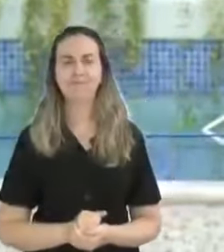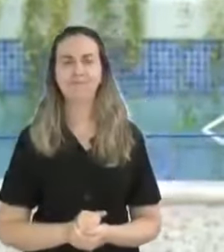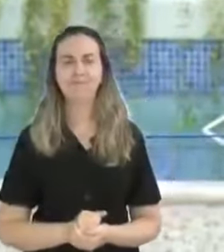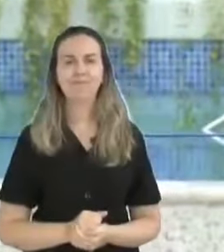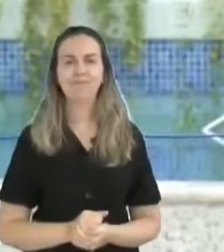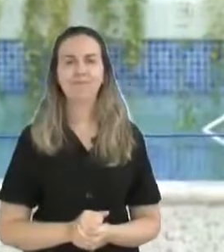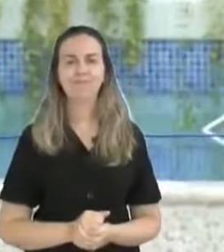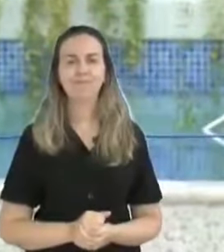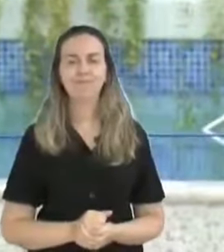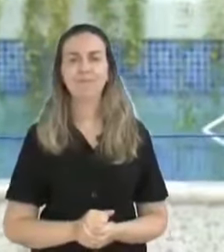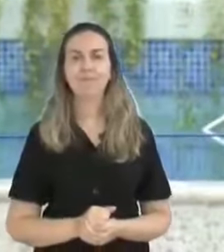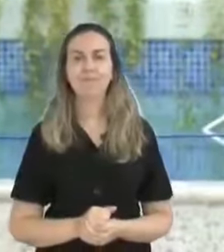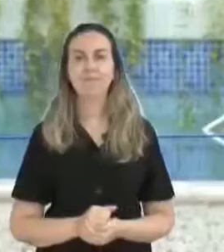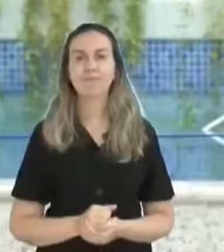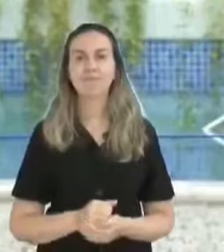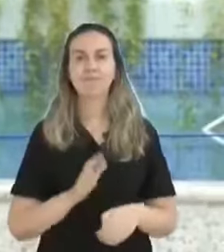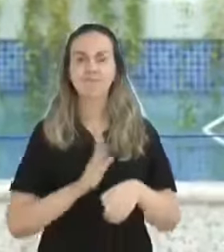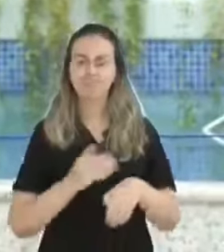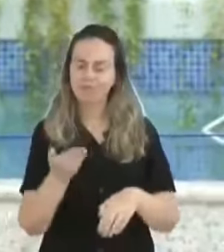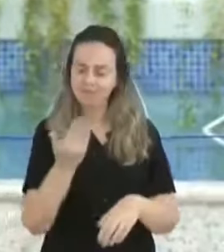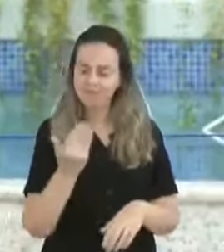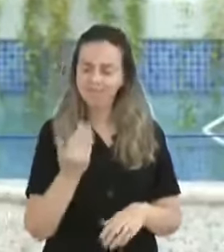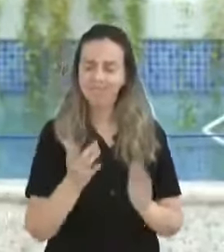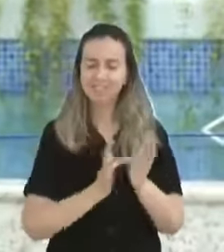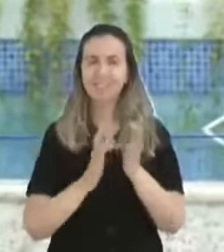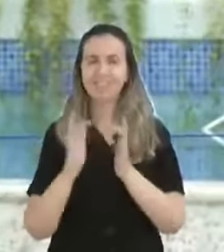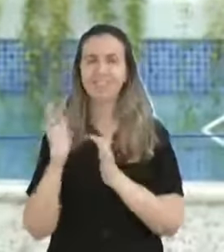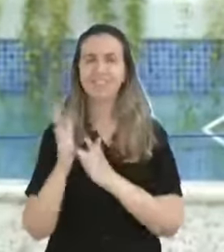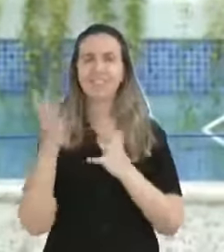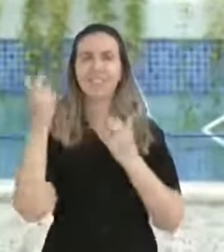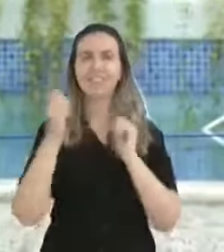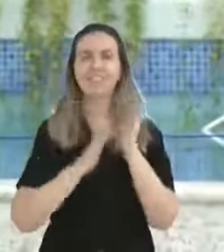você está e venha para Cristo.